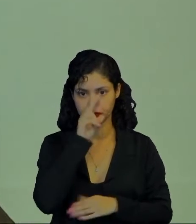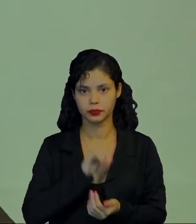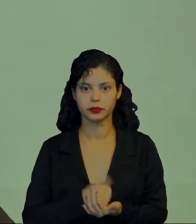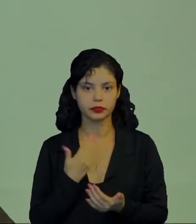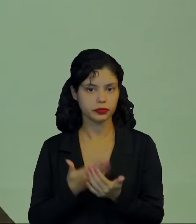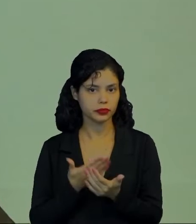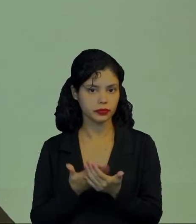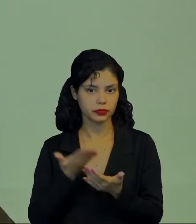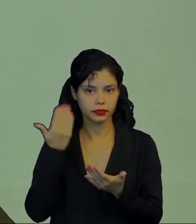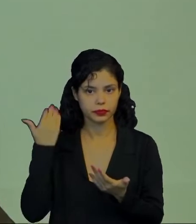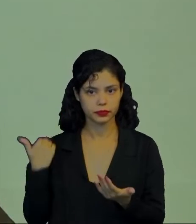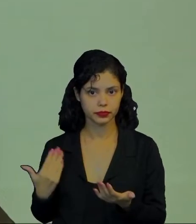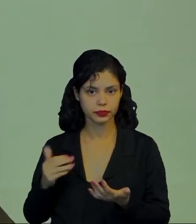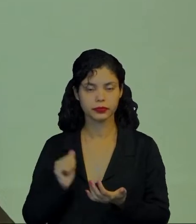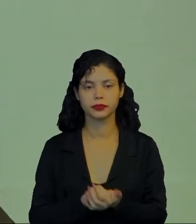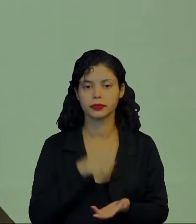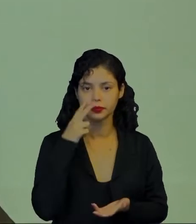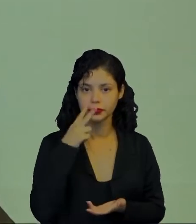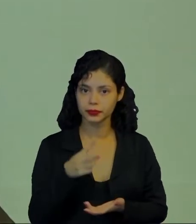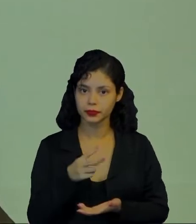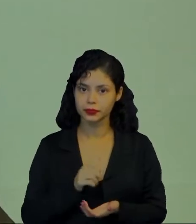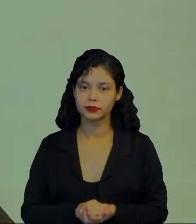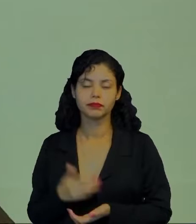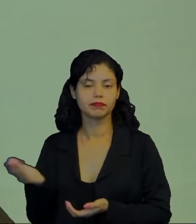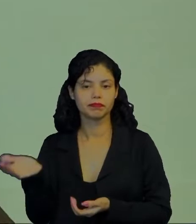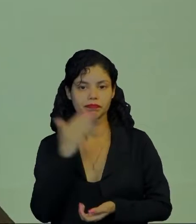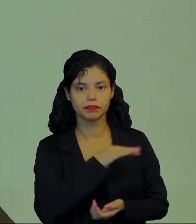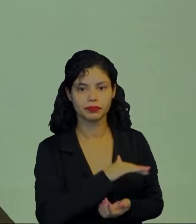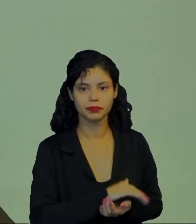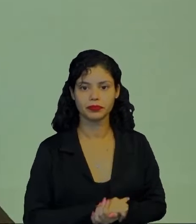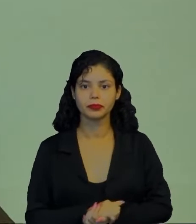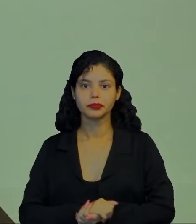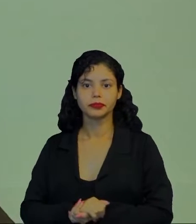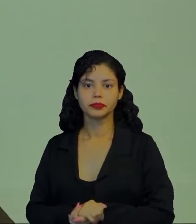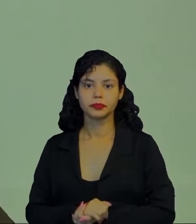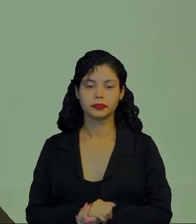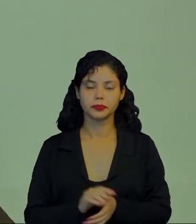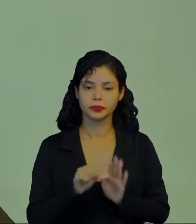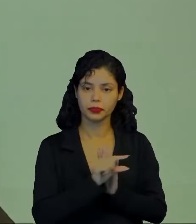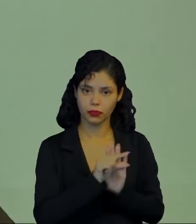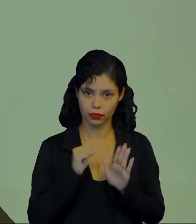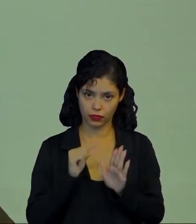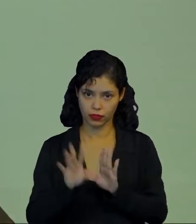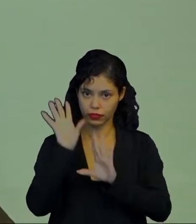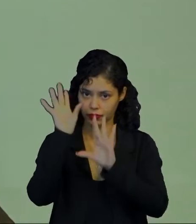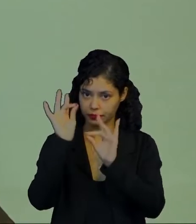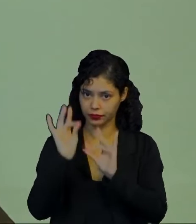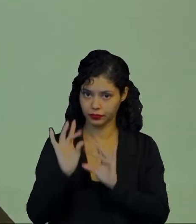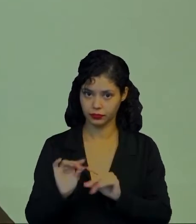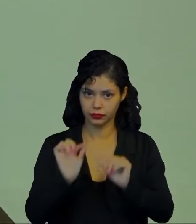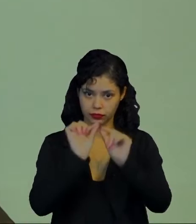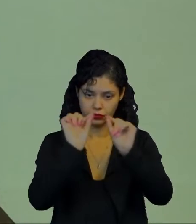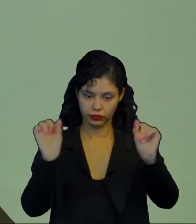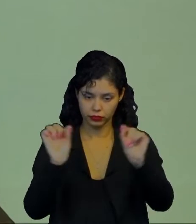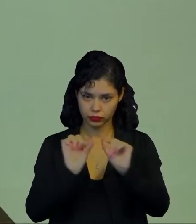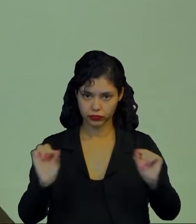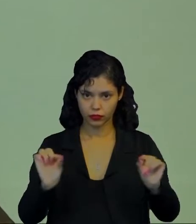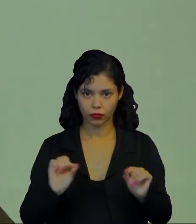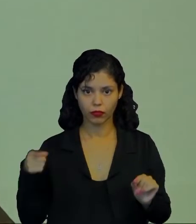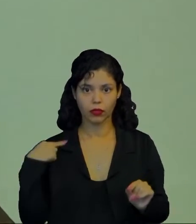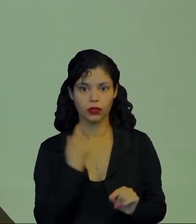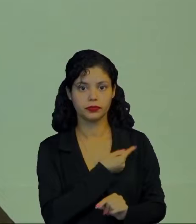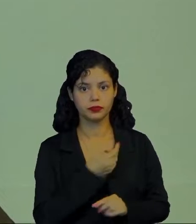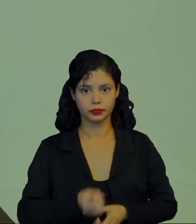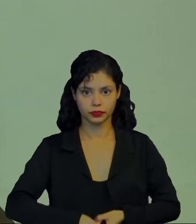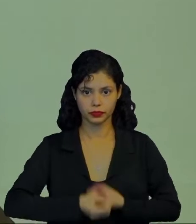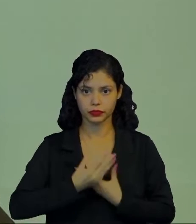na aula passada? Então, vamos lá. Versos são cada linha do nosso poema.